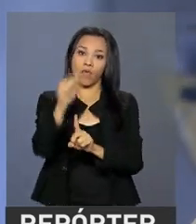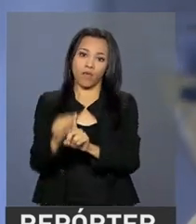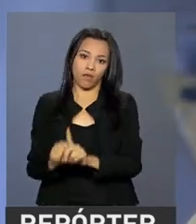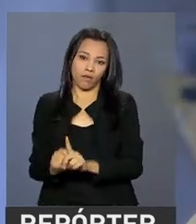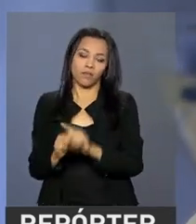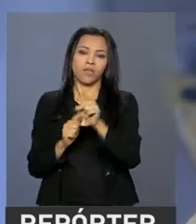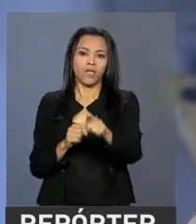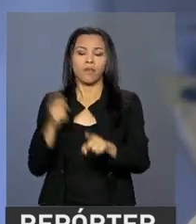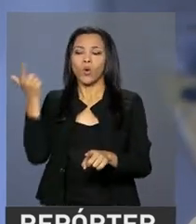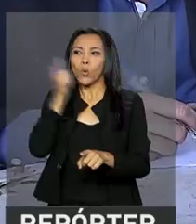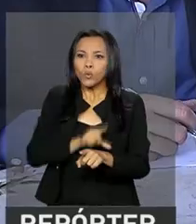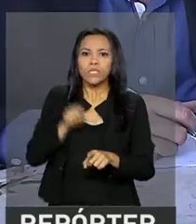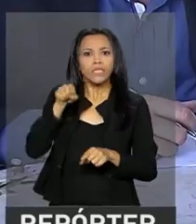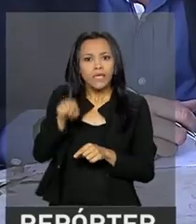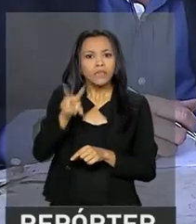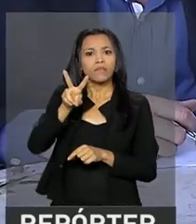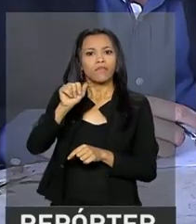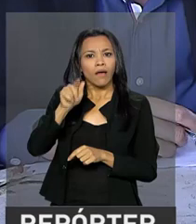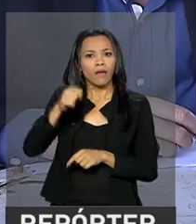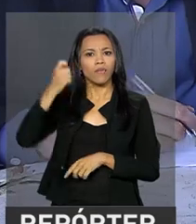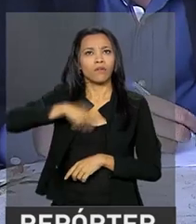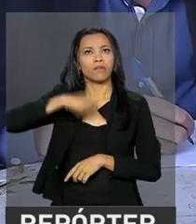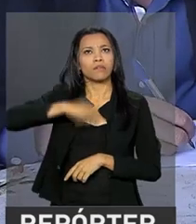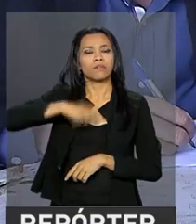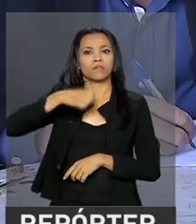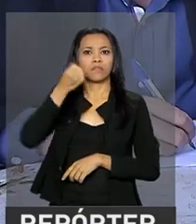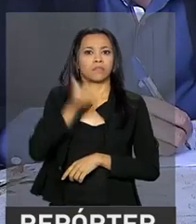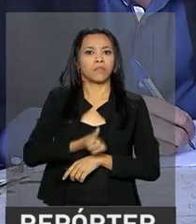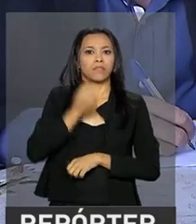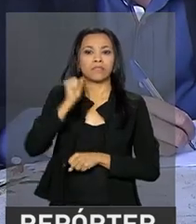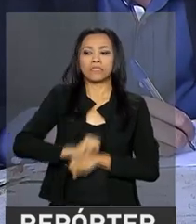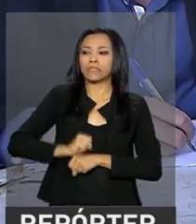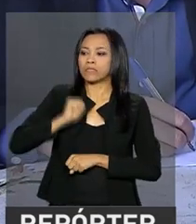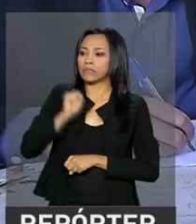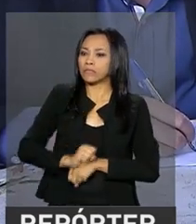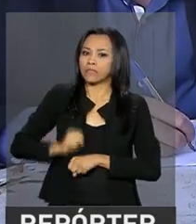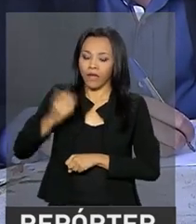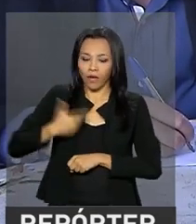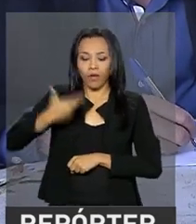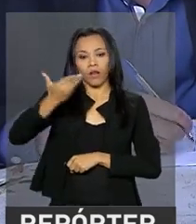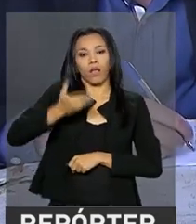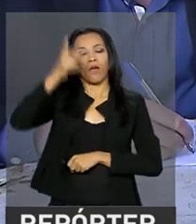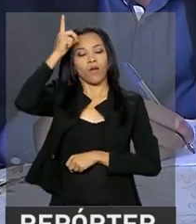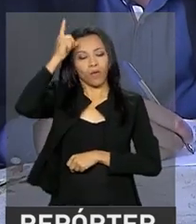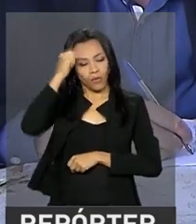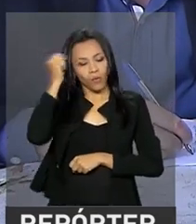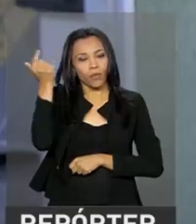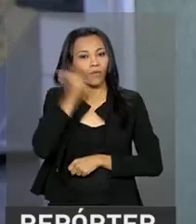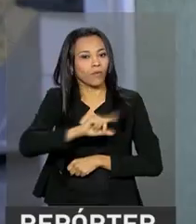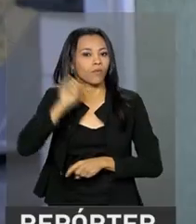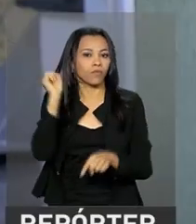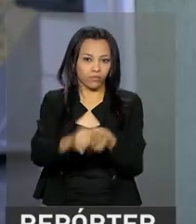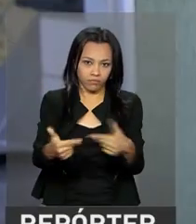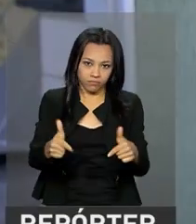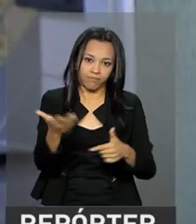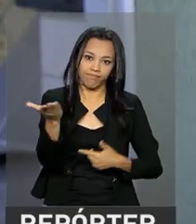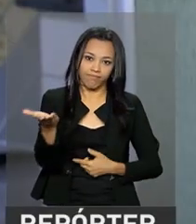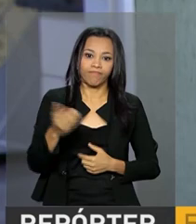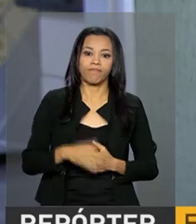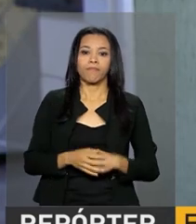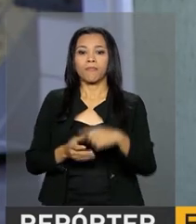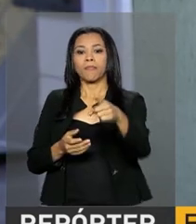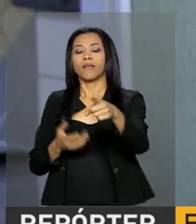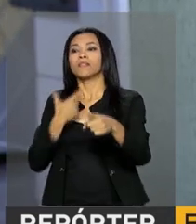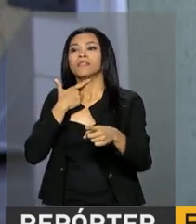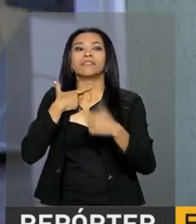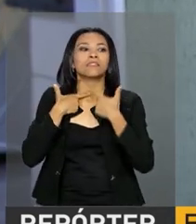conta que para conseguir essa vaga foram se meses de espera agora respir aliviado com um novo emprego angústia passa você sente